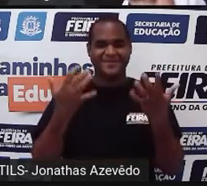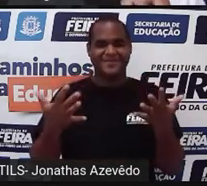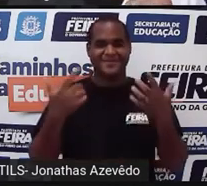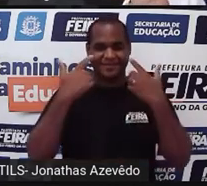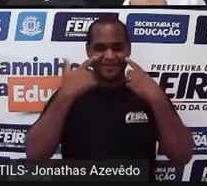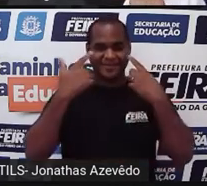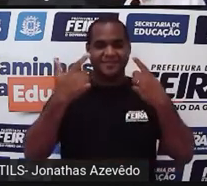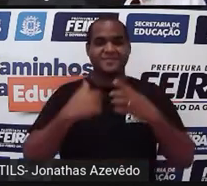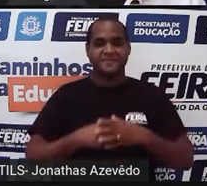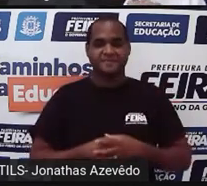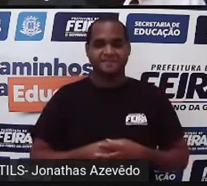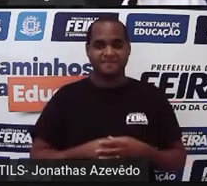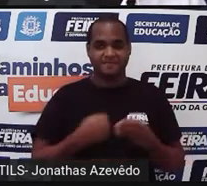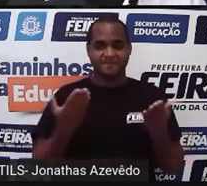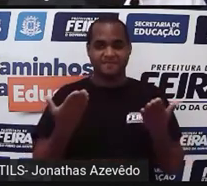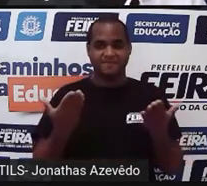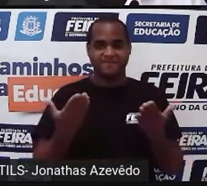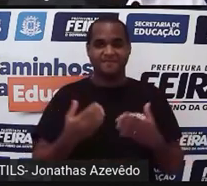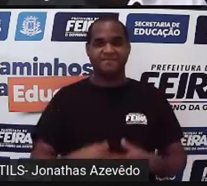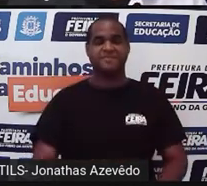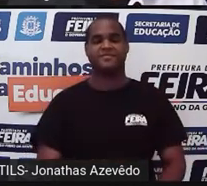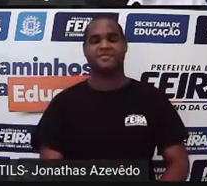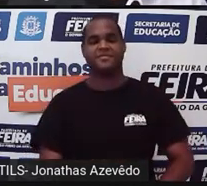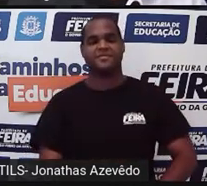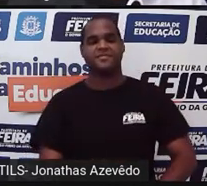só. Agora.